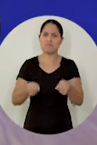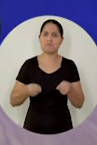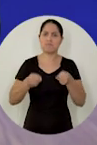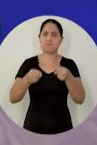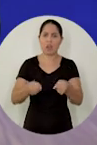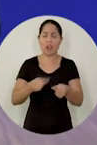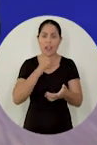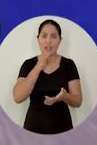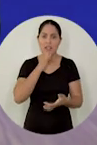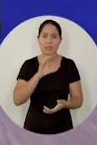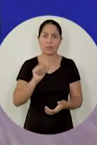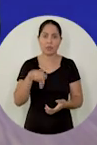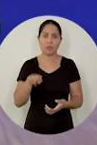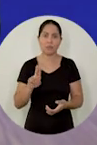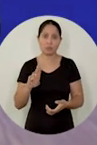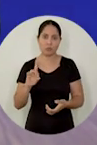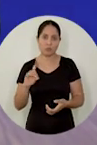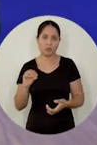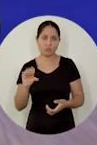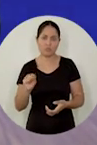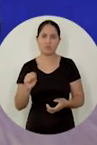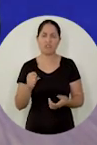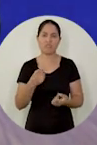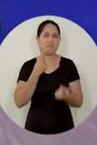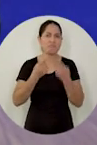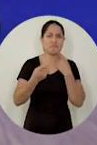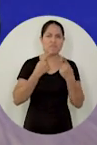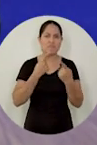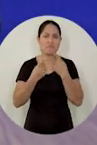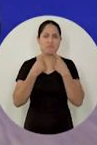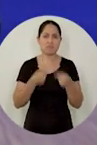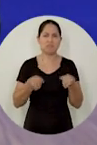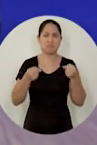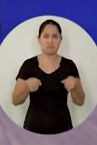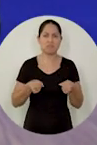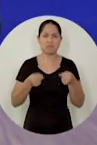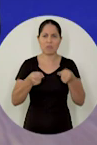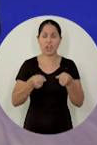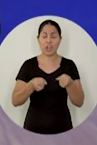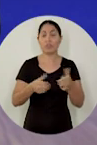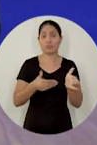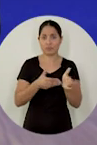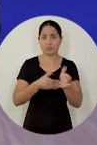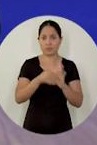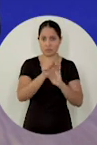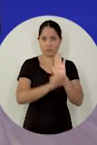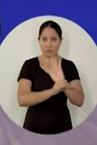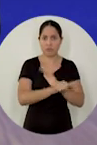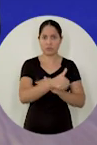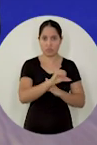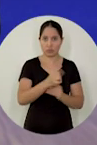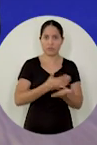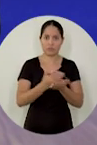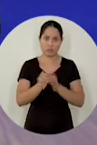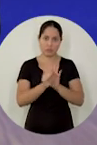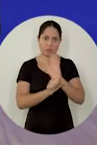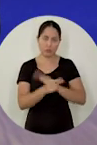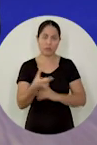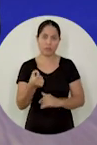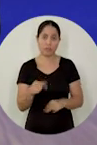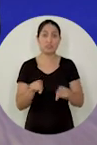terra, a exemplo de Canudos e Contestado, ocorridos no final do século XIX e início do século